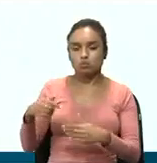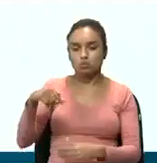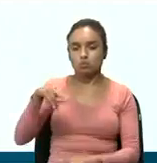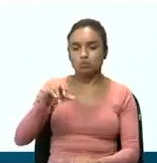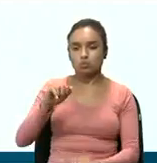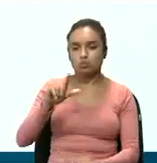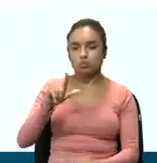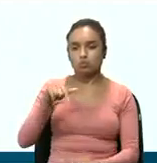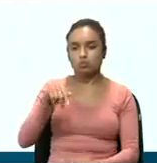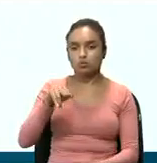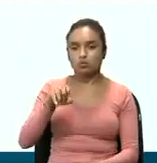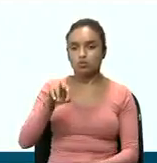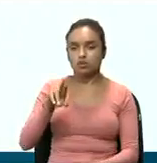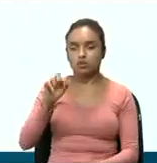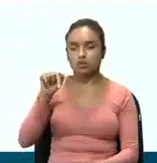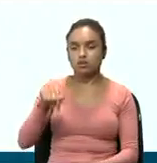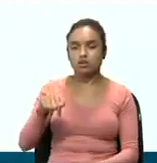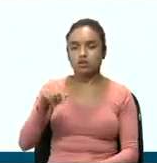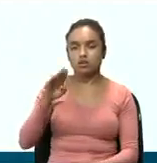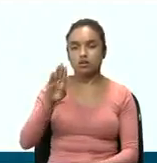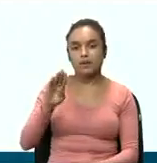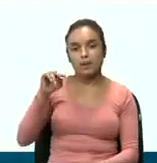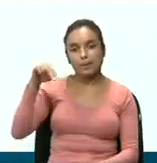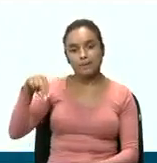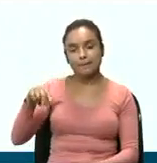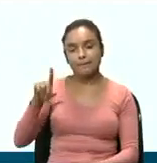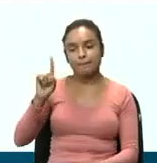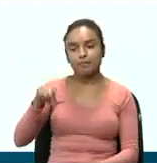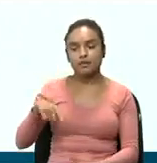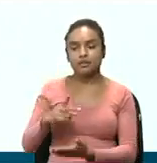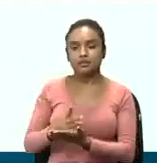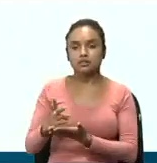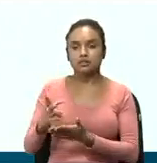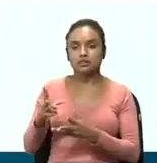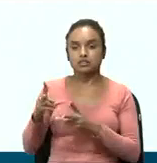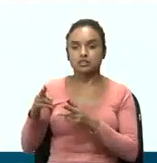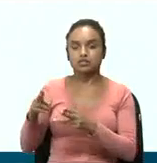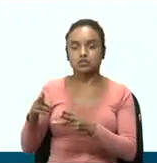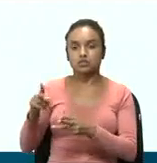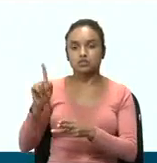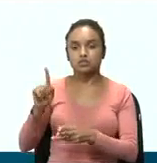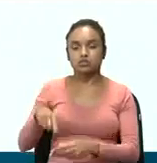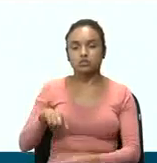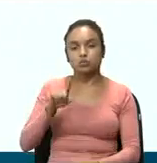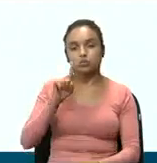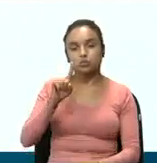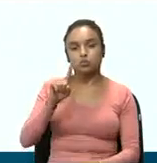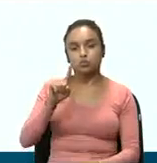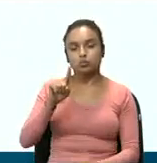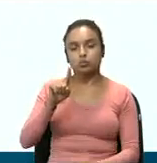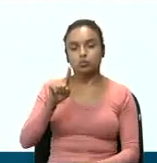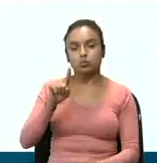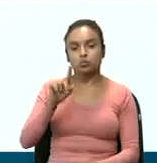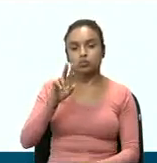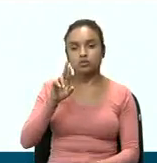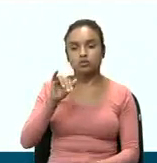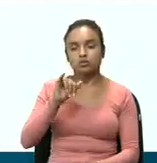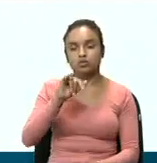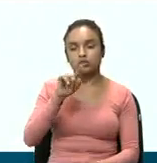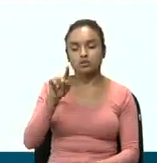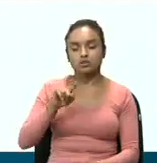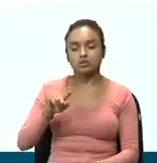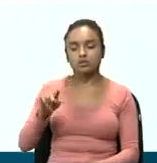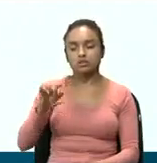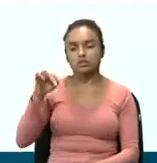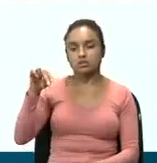aqui, você já pode perceber que o bn é igual a quem? É igual a 1 sobre a raiz de n.